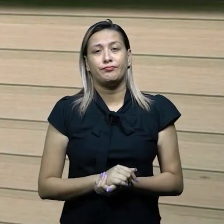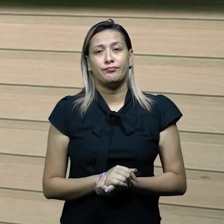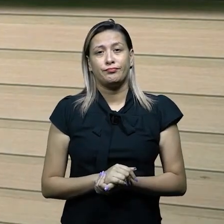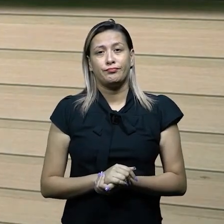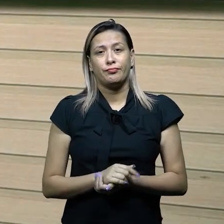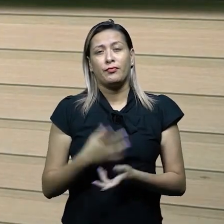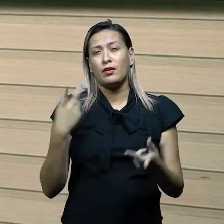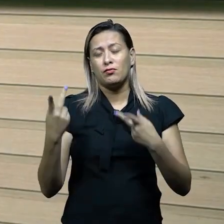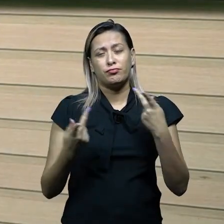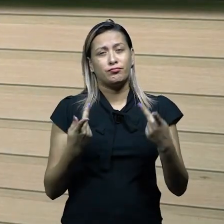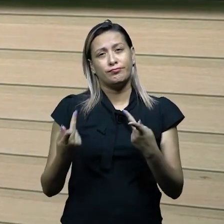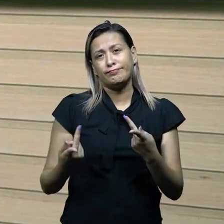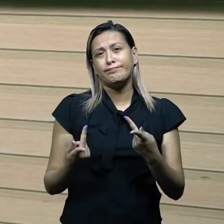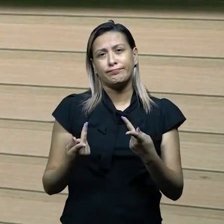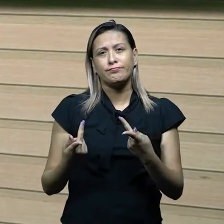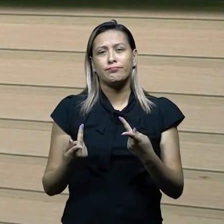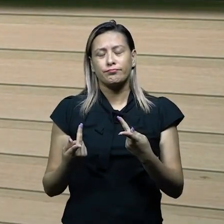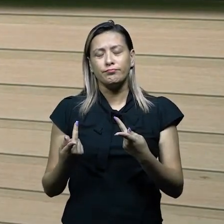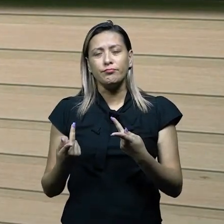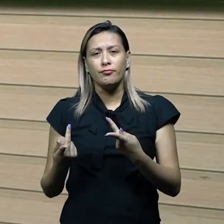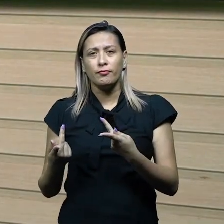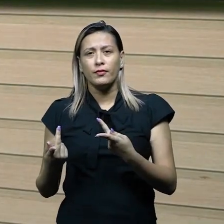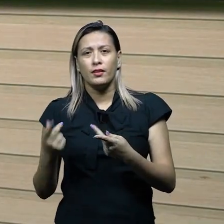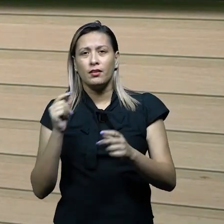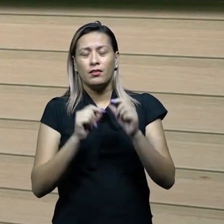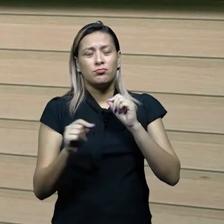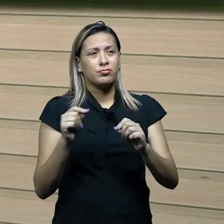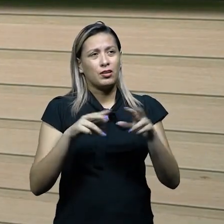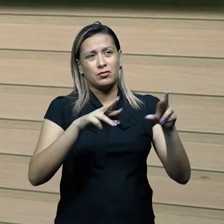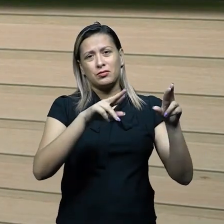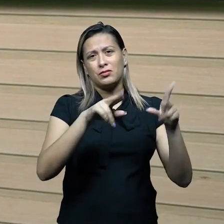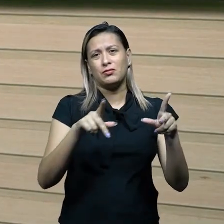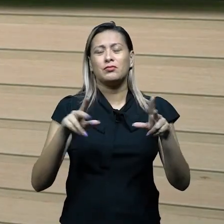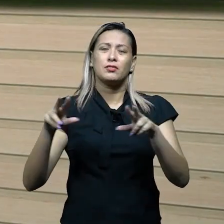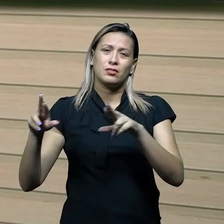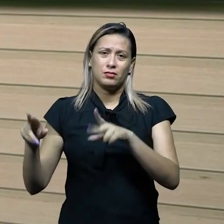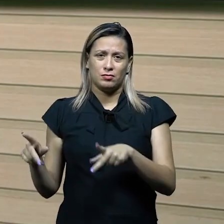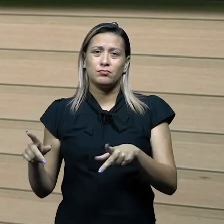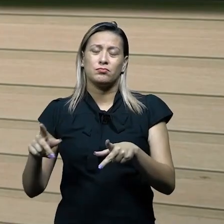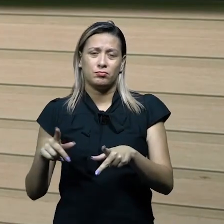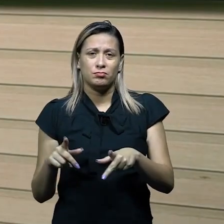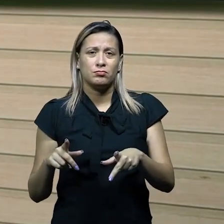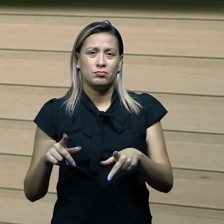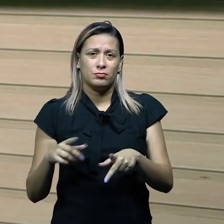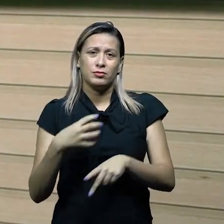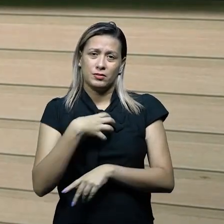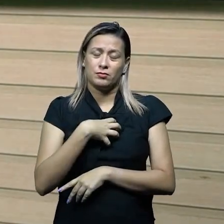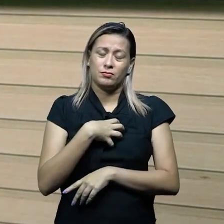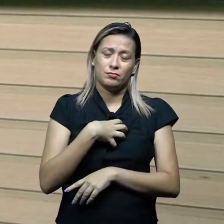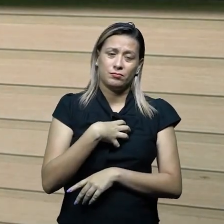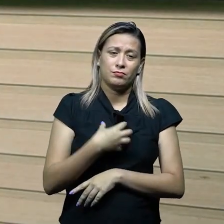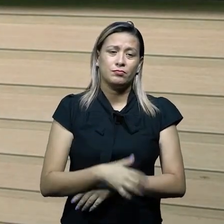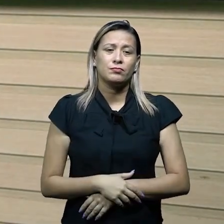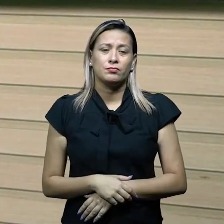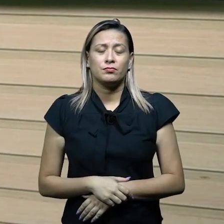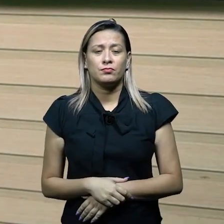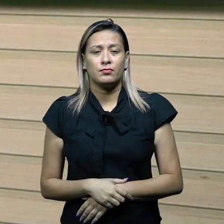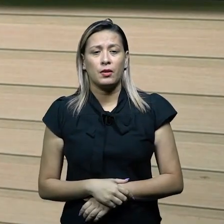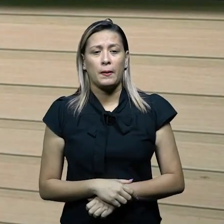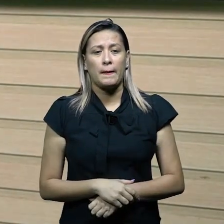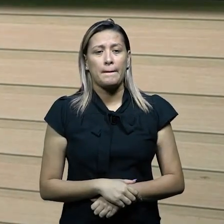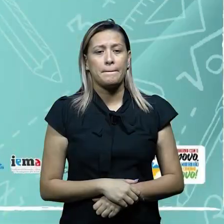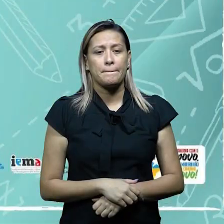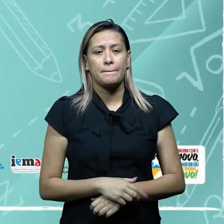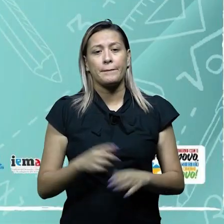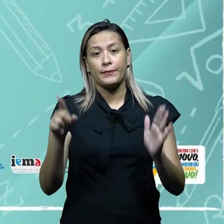aumentos, eu vou usar o termo simbólicos, mas que se for frequentes, eles vão fazer uma diferença. Em um determinado período, vocês vão sentir a